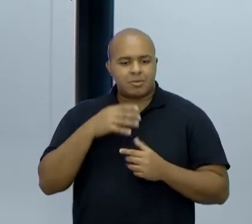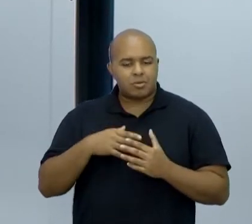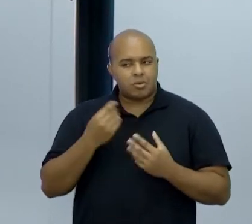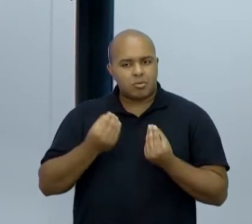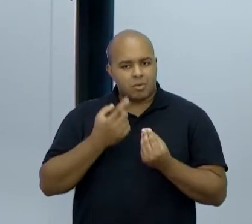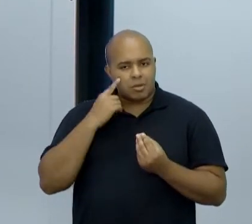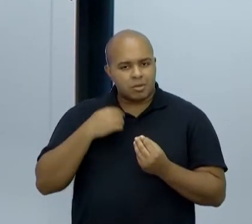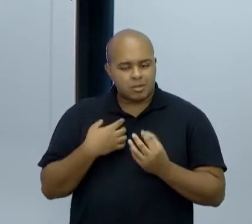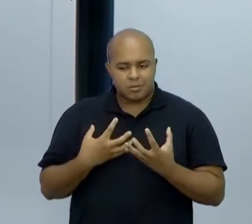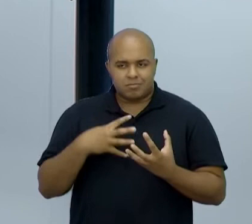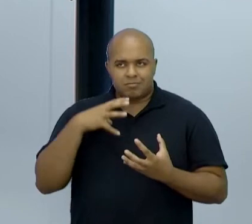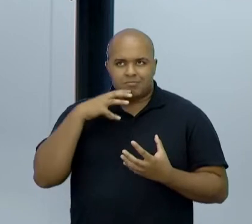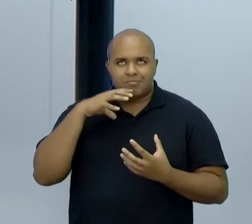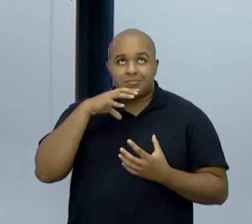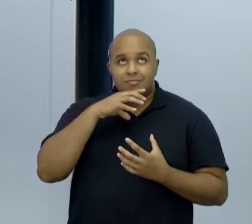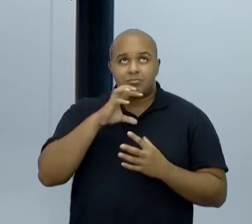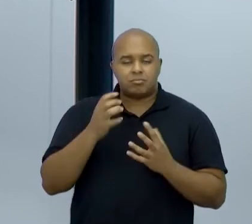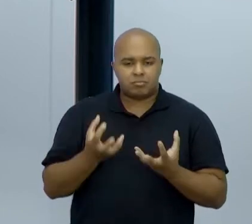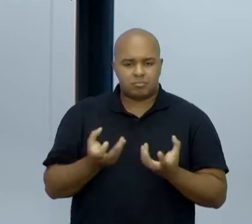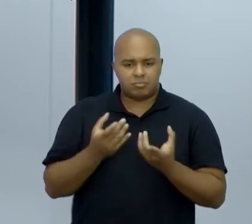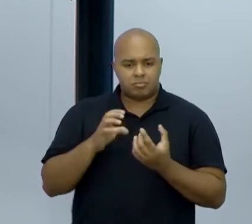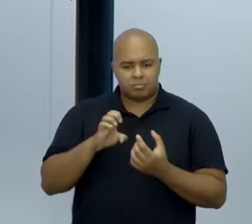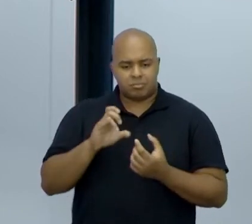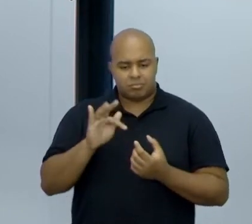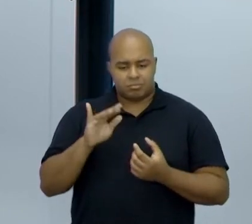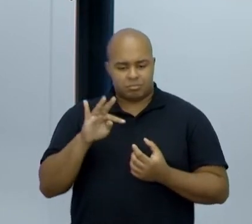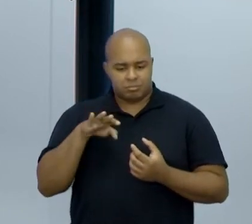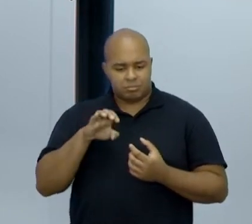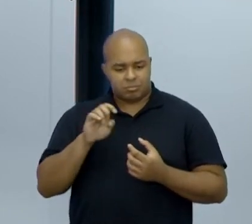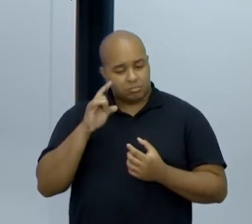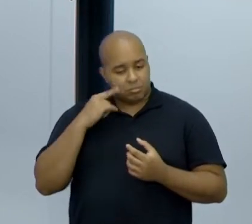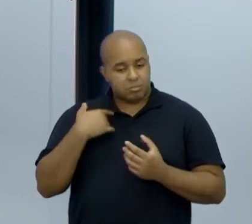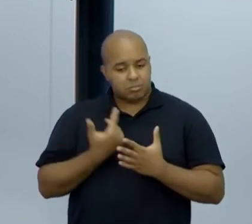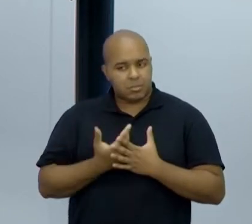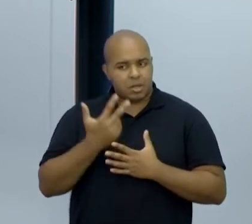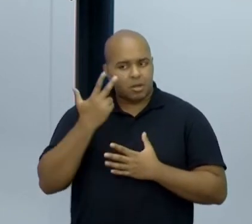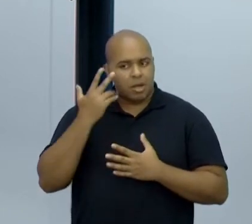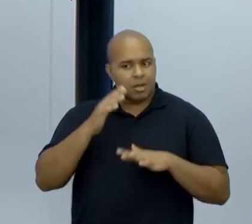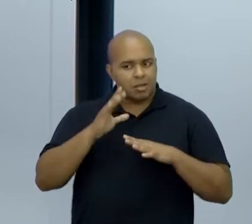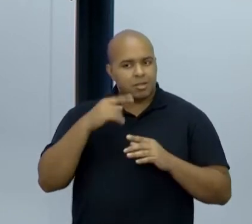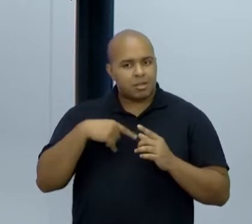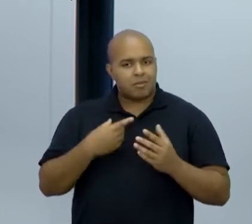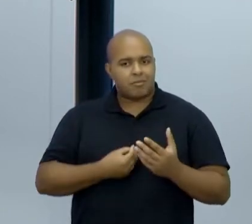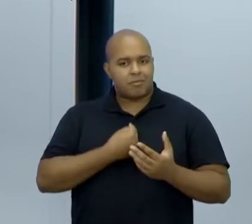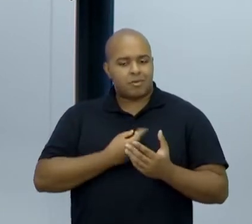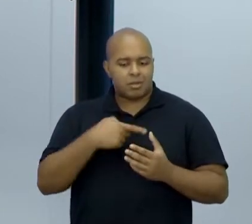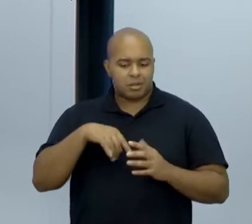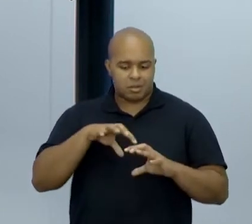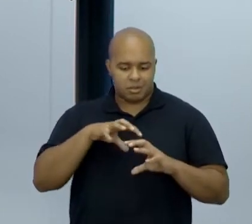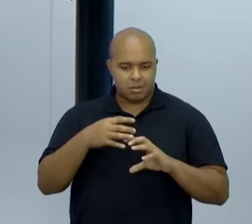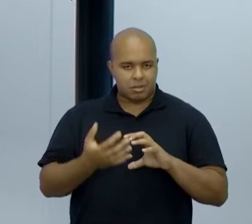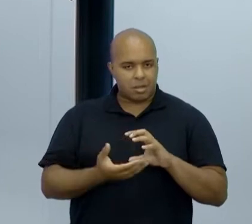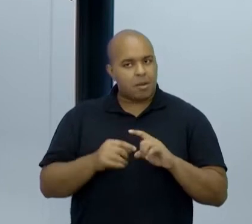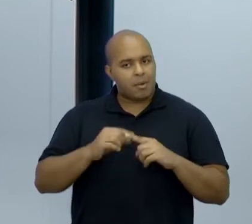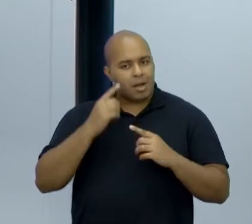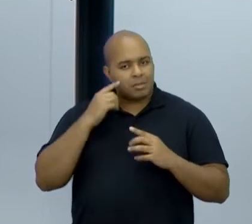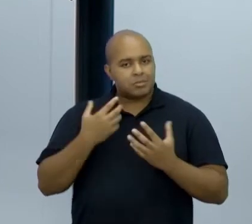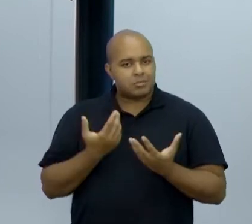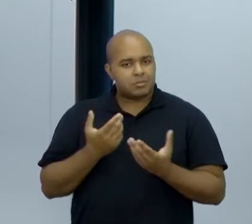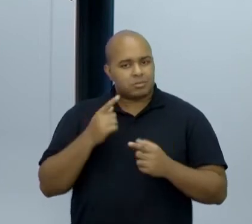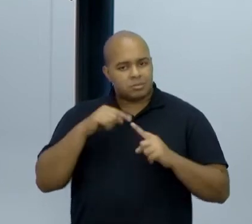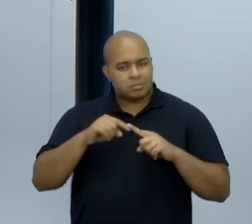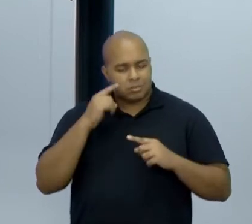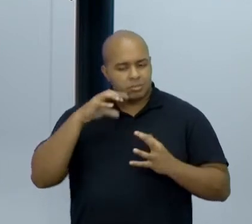como aquecimento global. Efeito estufa é um efeito que sempre ocorreu para que conseguisse ter vida aqui na face da Terra, tá certo?